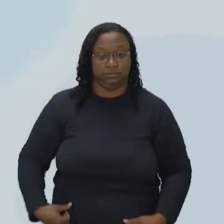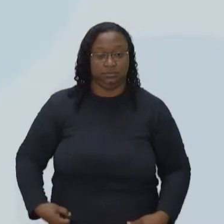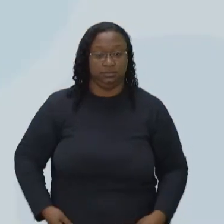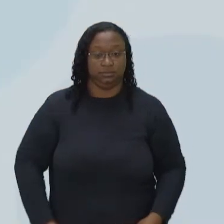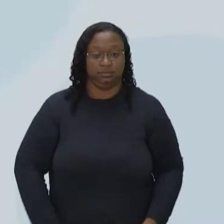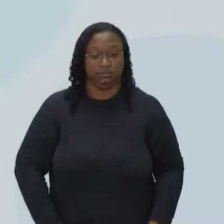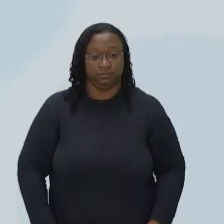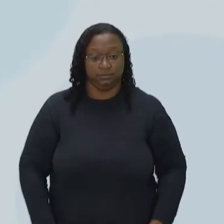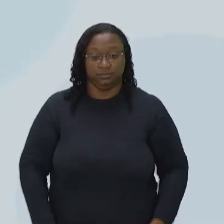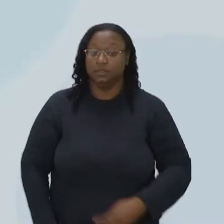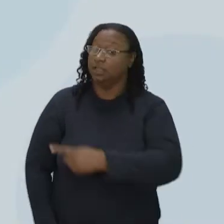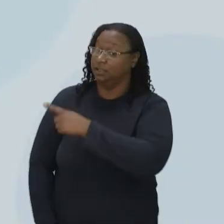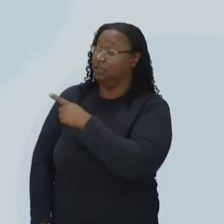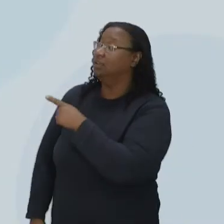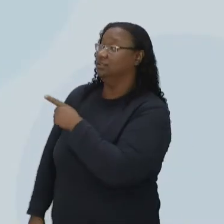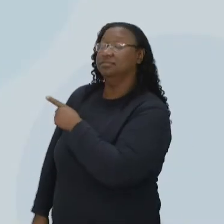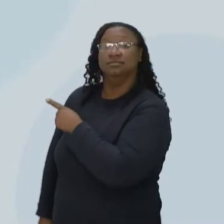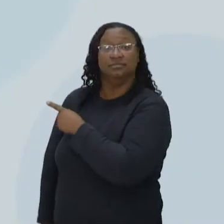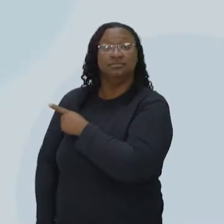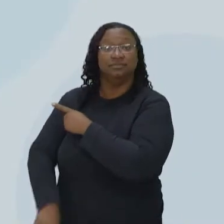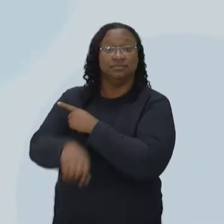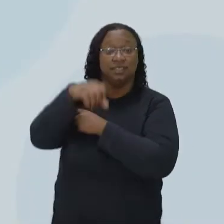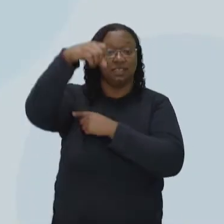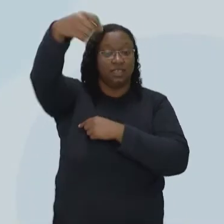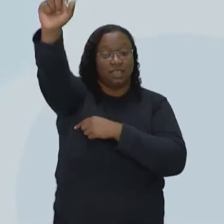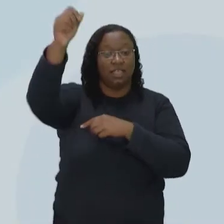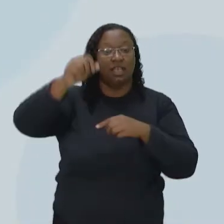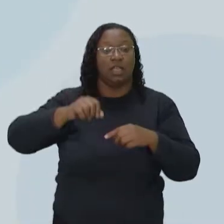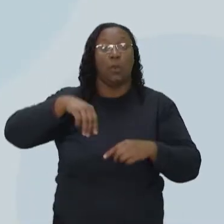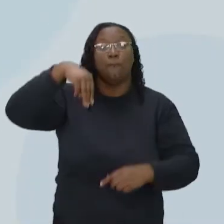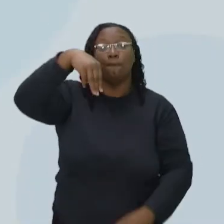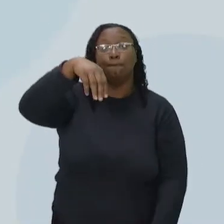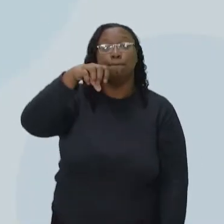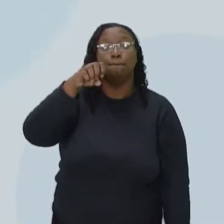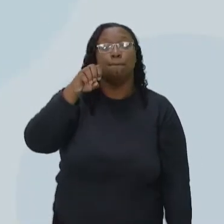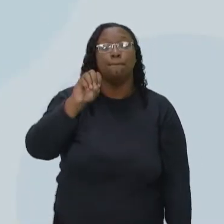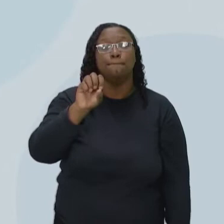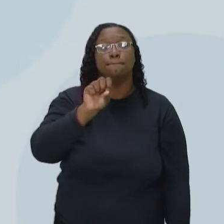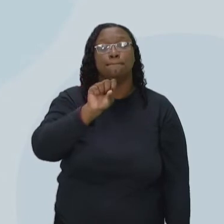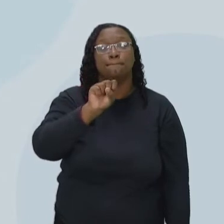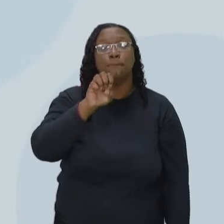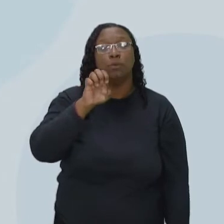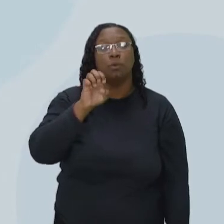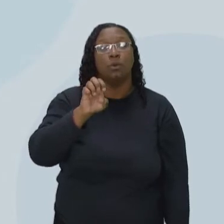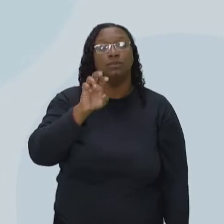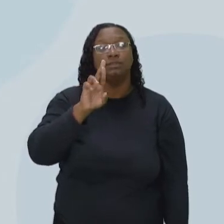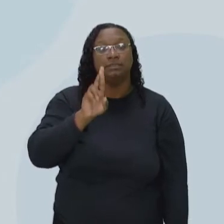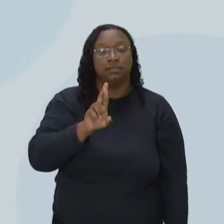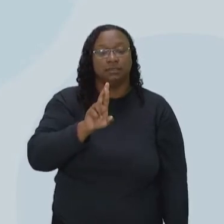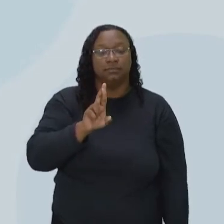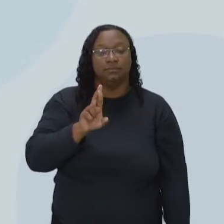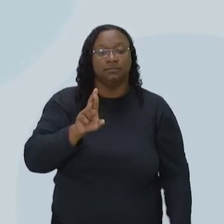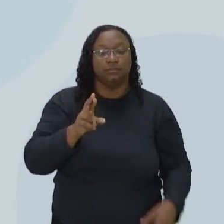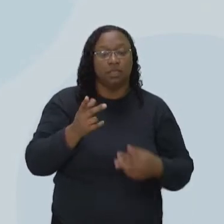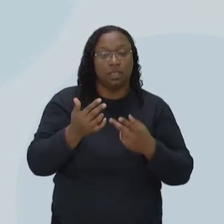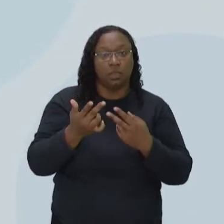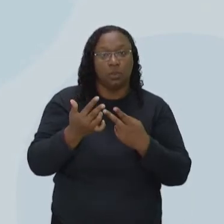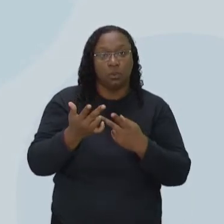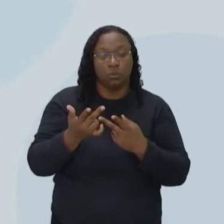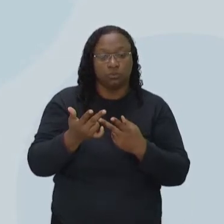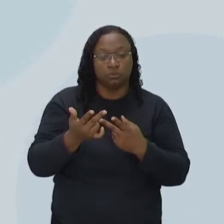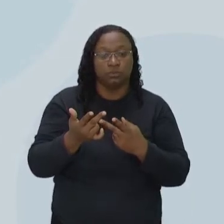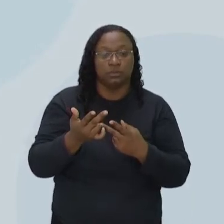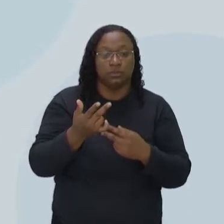Olha só. A lâmpada de Moser, em lumens, está dando 210